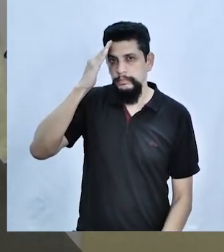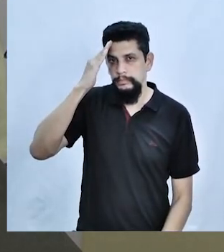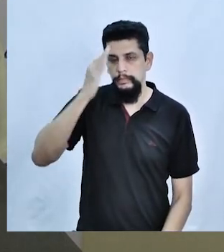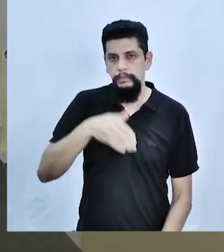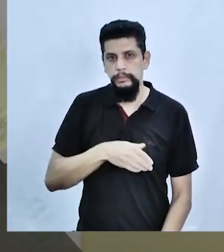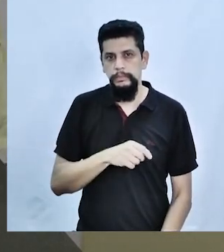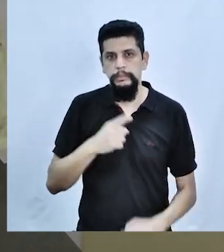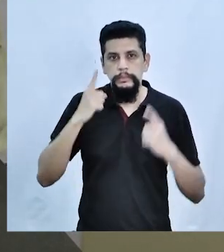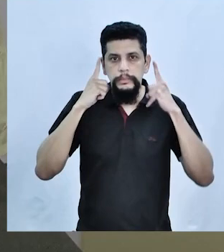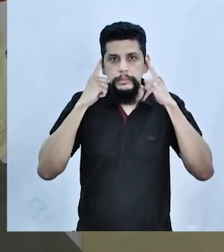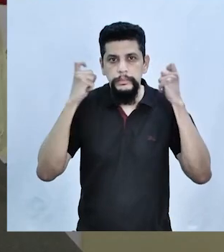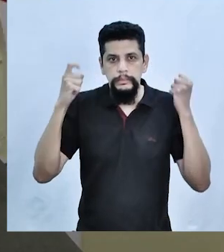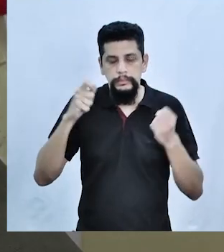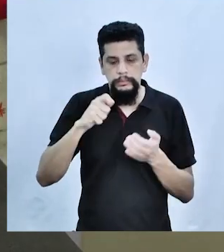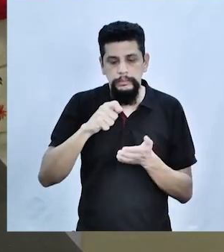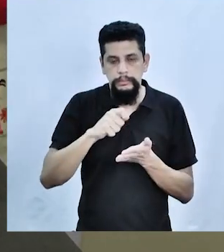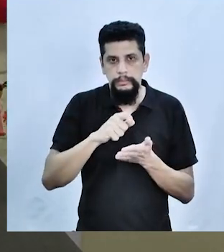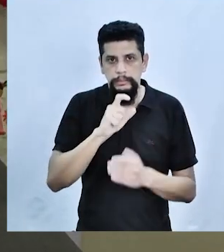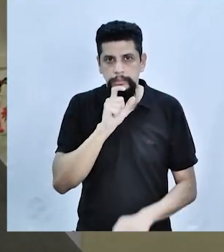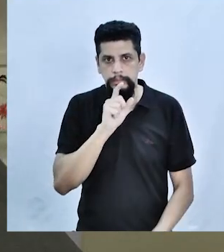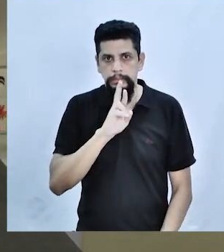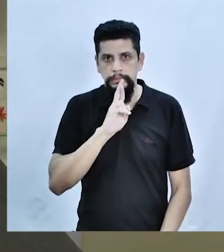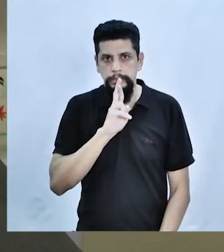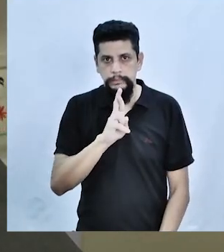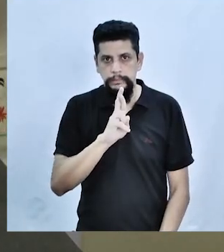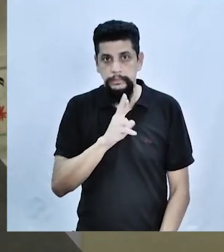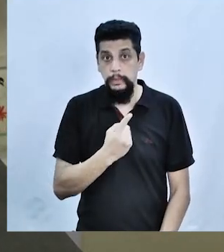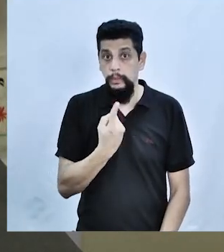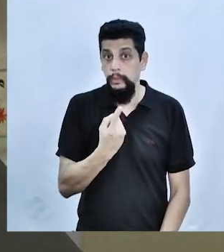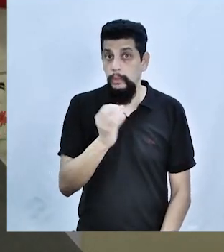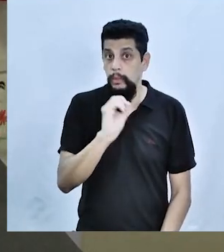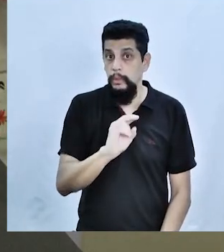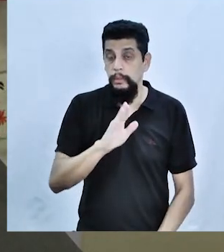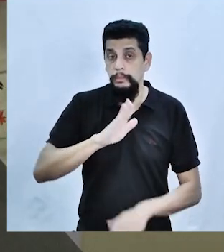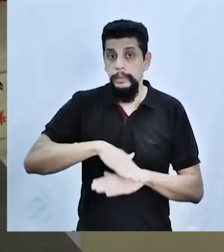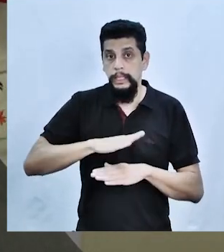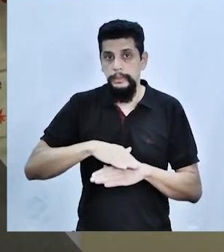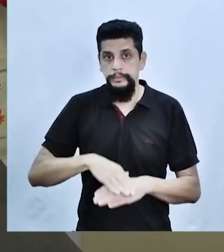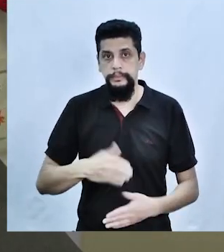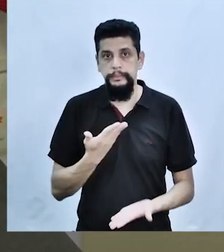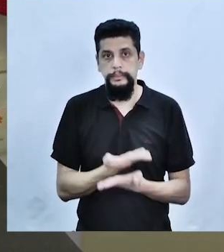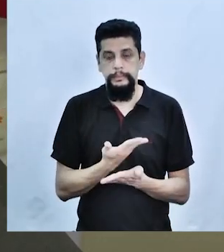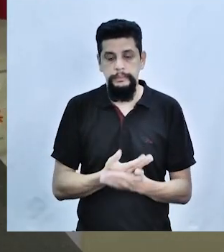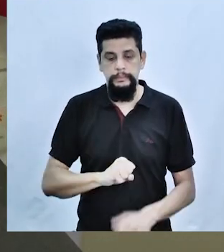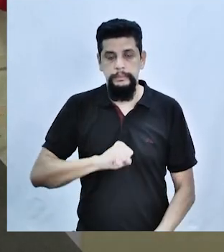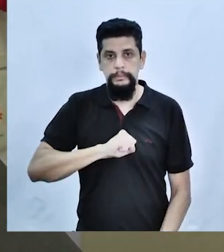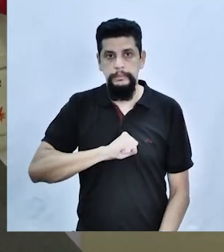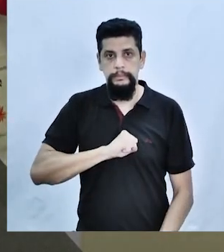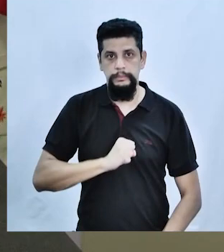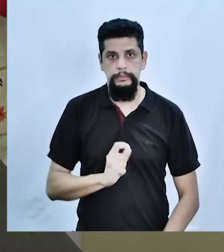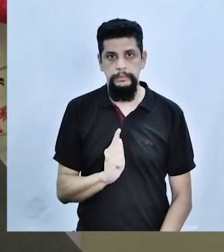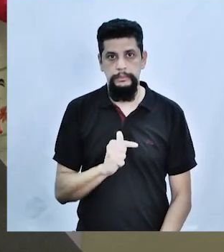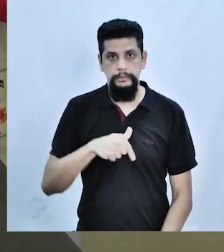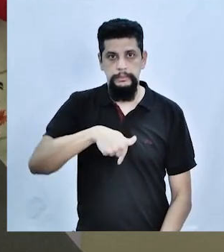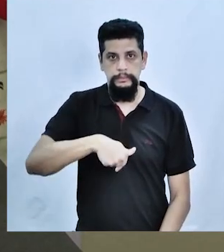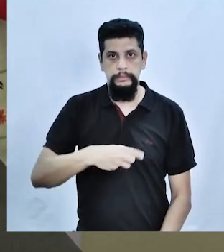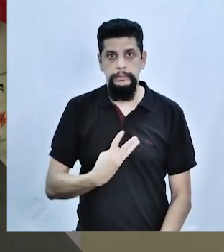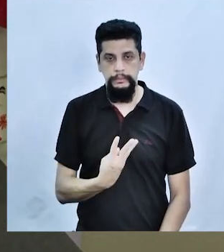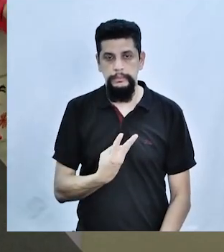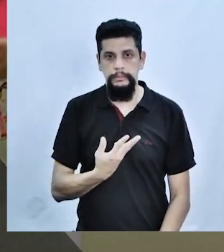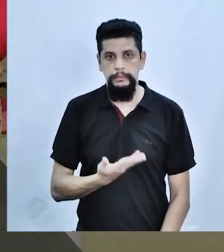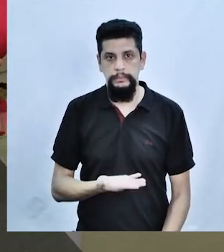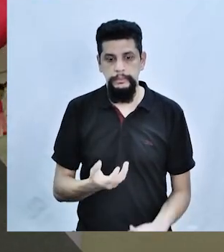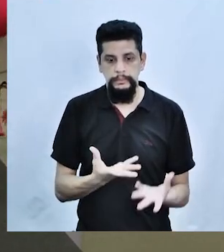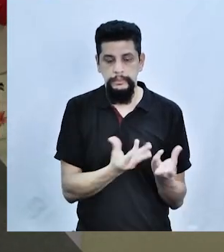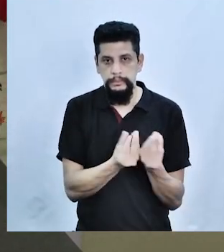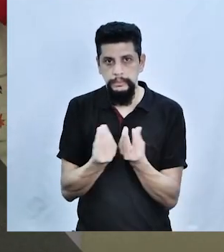entendimento do som do R e da escrita quando é um ou mais? Essa aula 73 nos ajudou a entender um